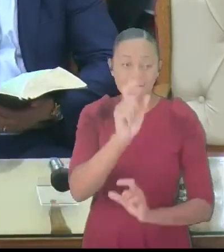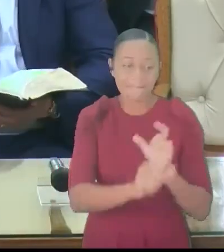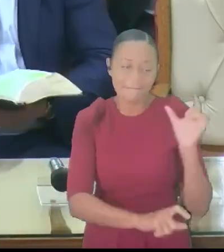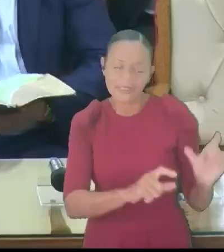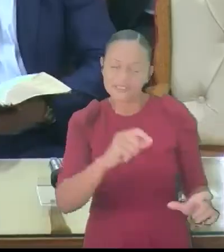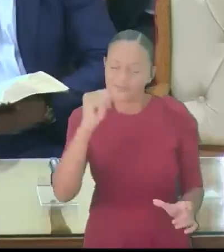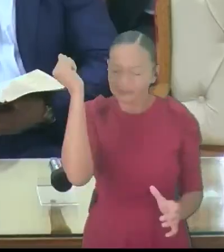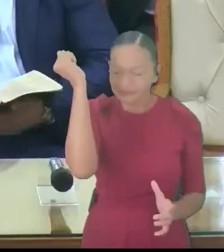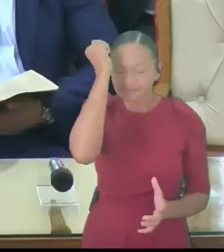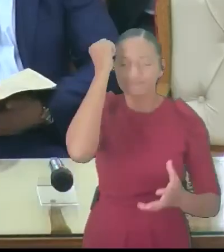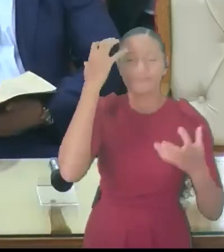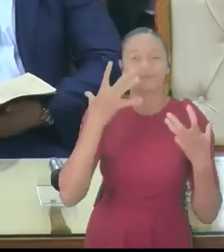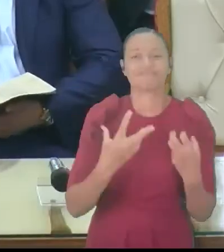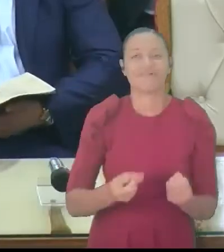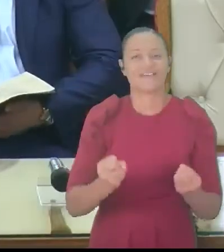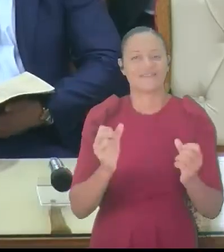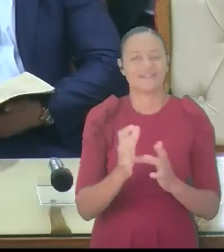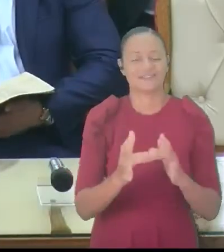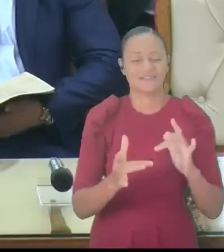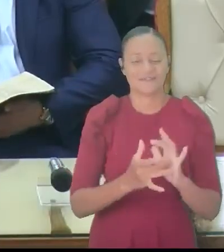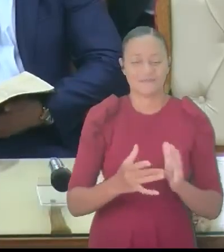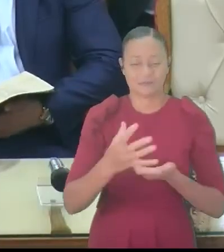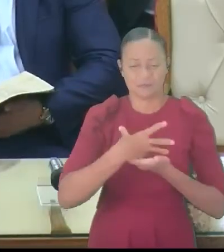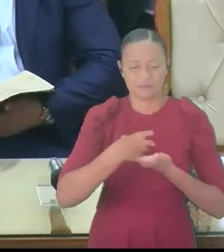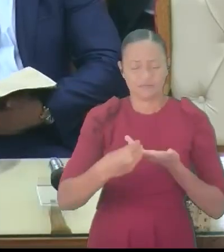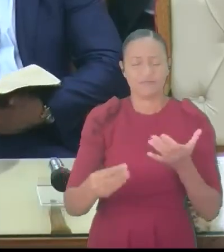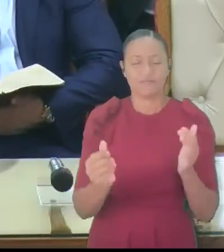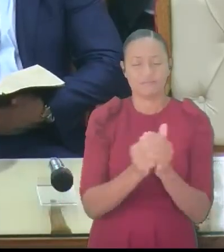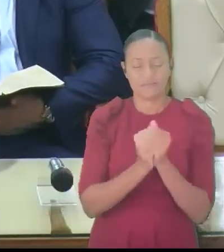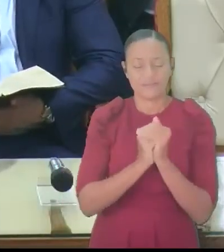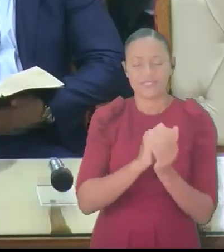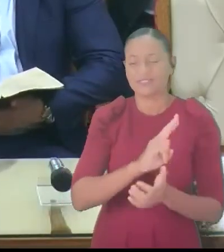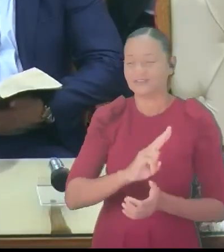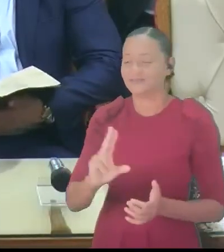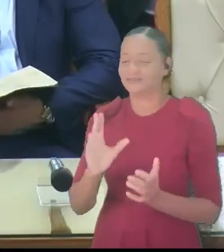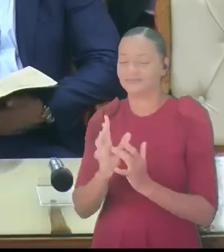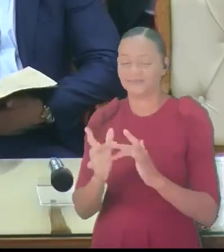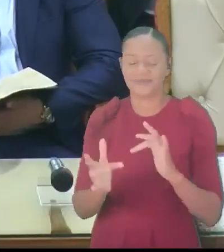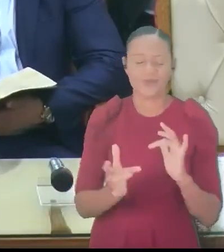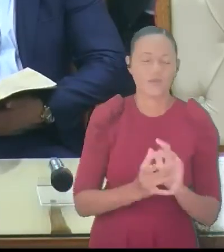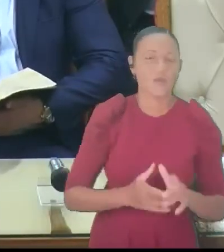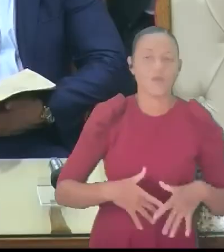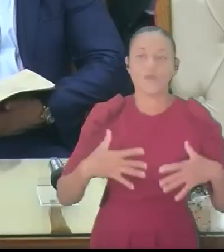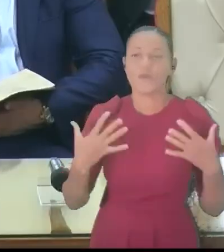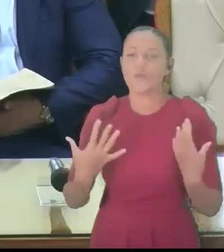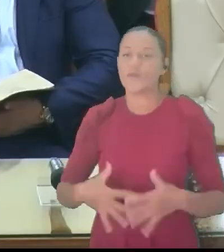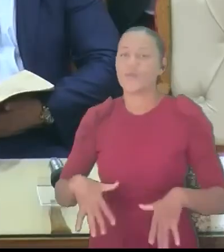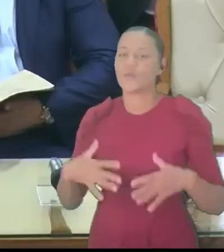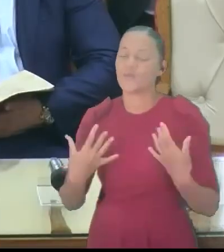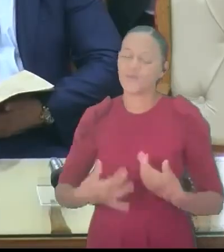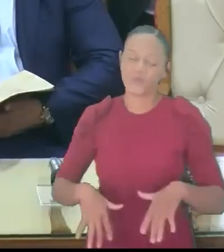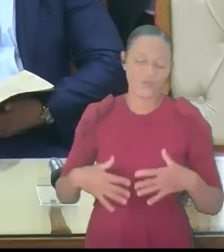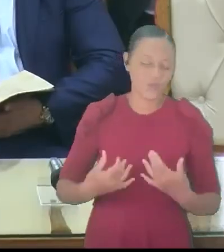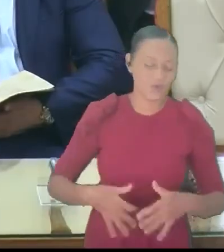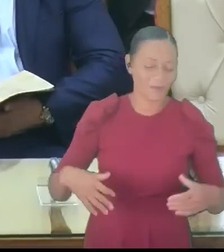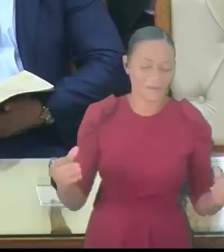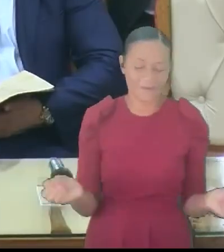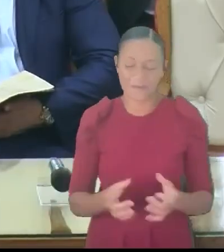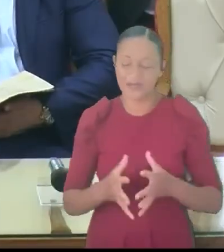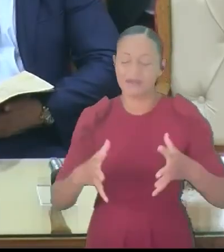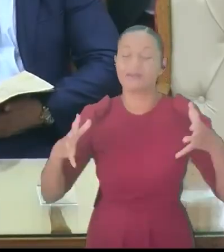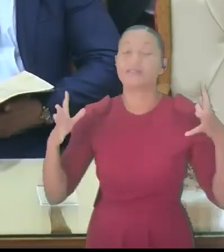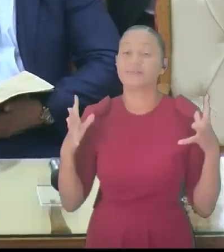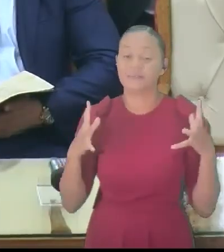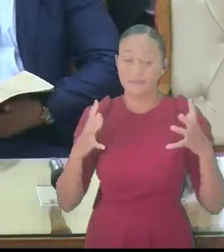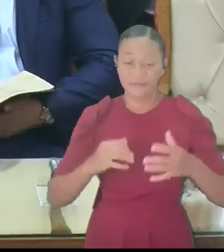Cristo. Vocês dizem amém em nome de Jesus, irmãos? Amém. O maior milagre é conversão de almas. As